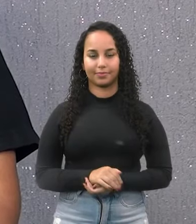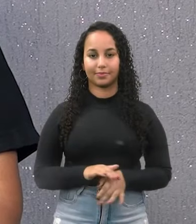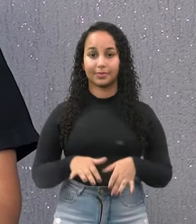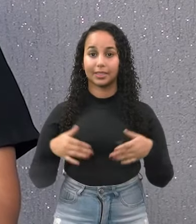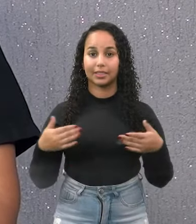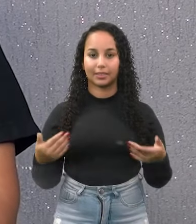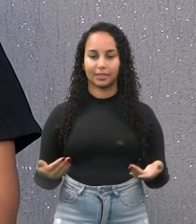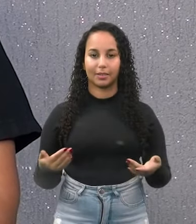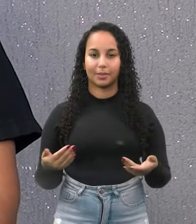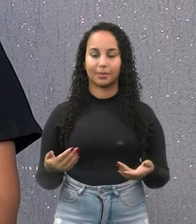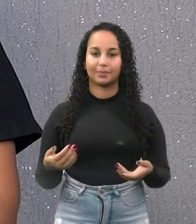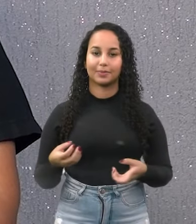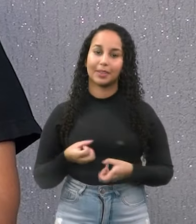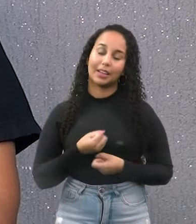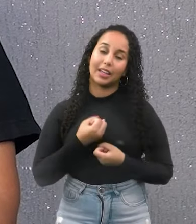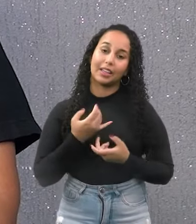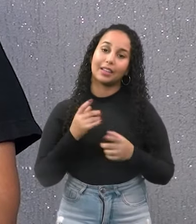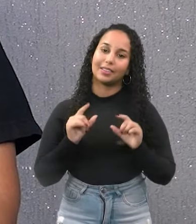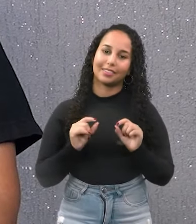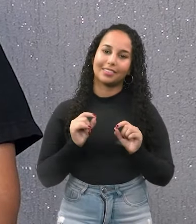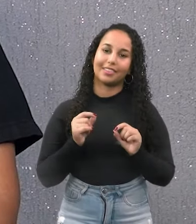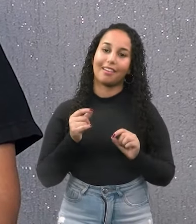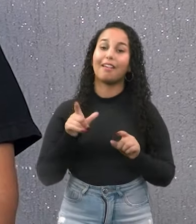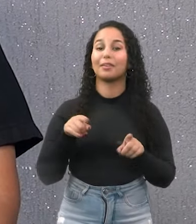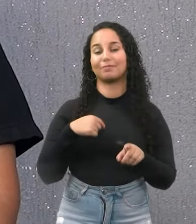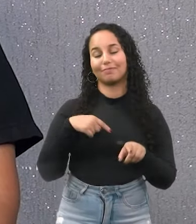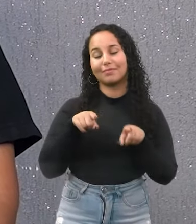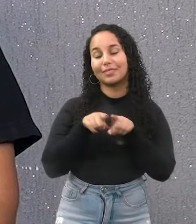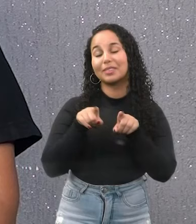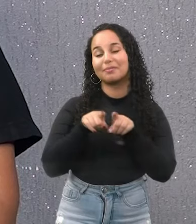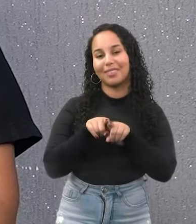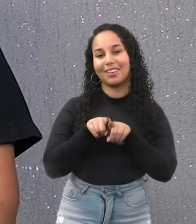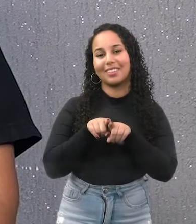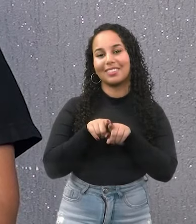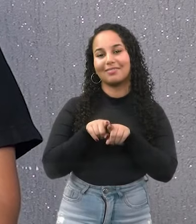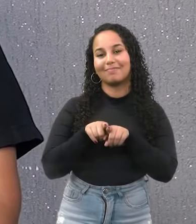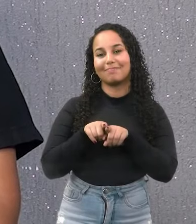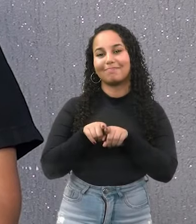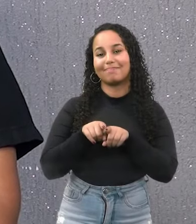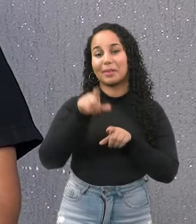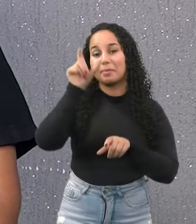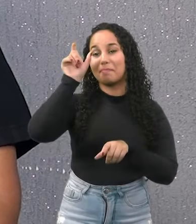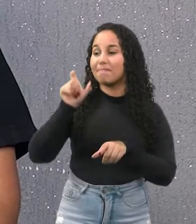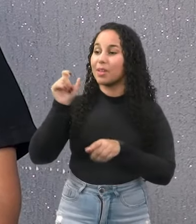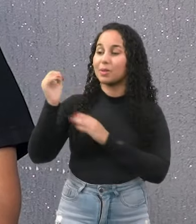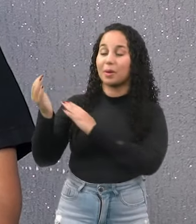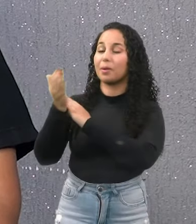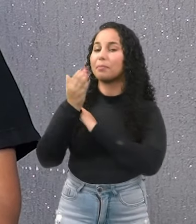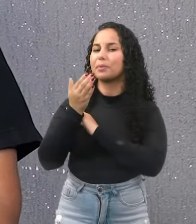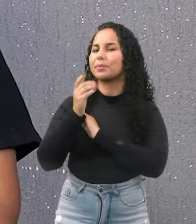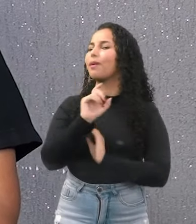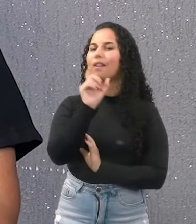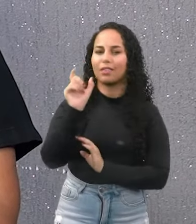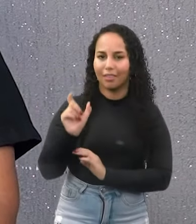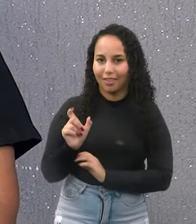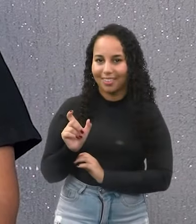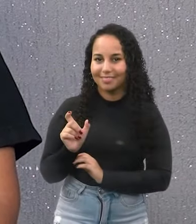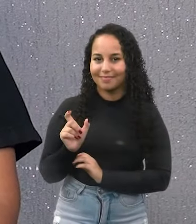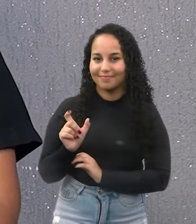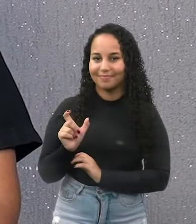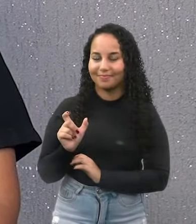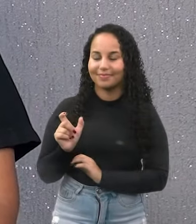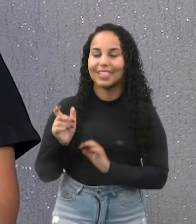ensiná-lo, né? Então, eu vou te falar que eu também tive uma ajuda, né? Eu também tive uma pessoa também que foi ali essencial nesse